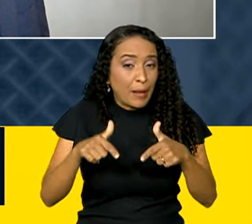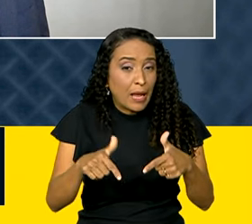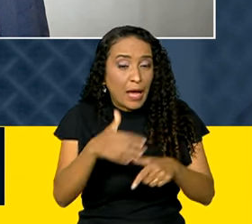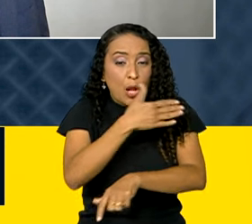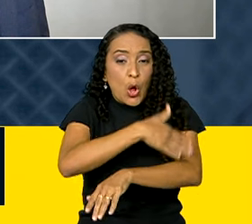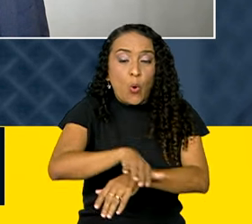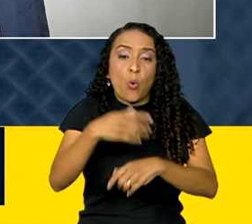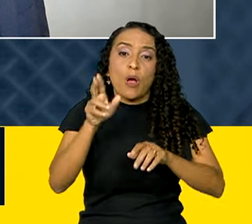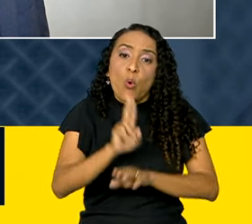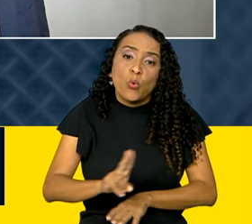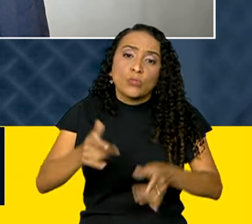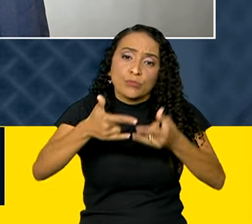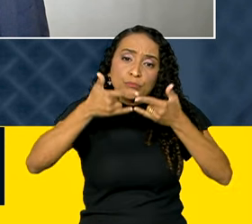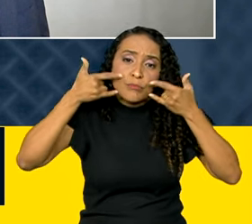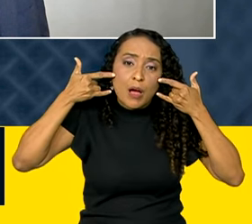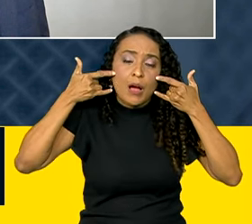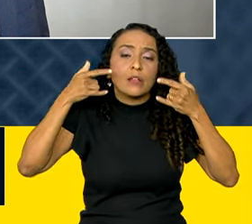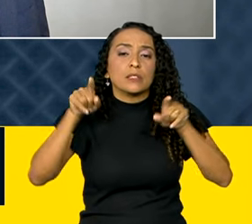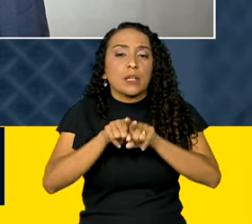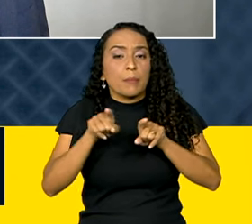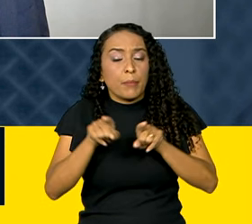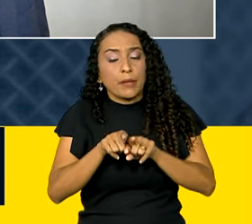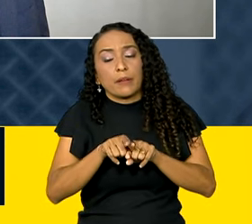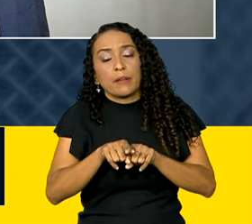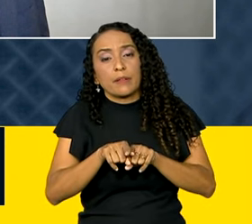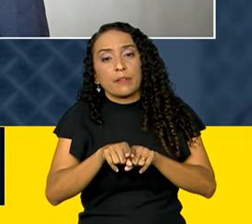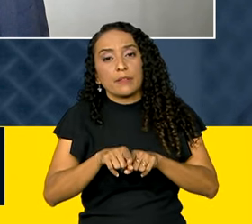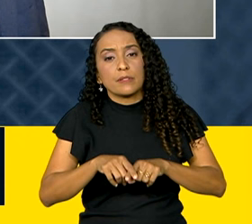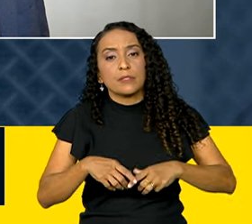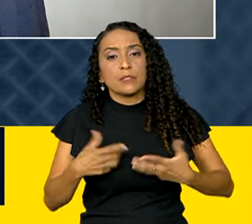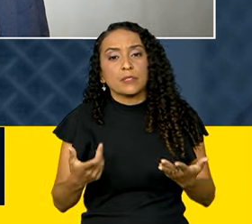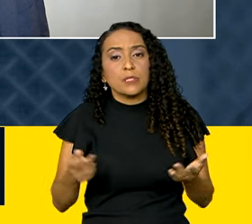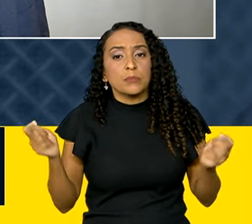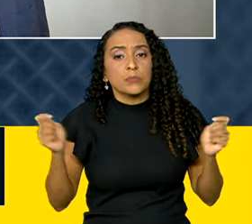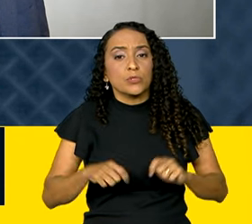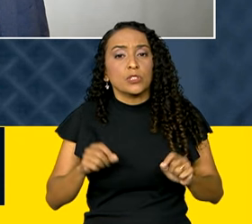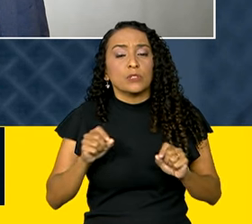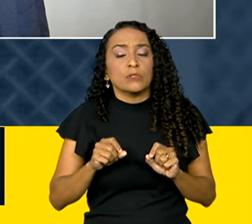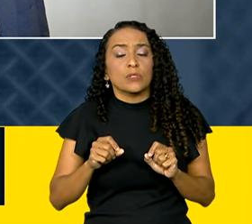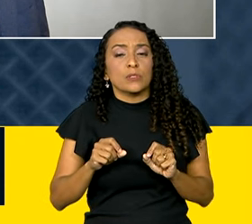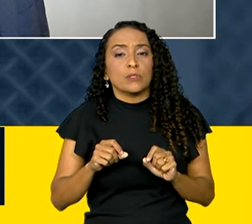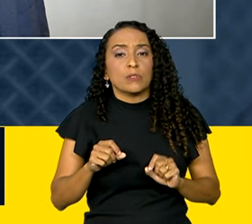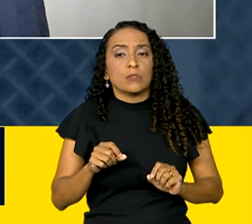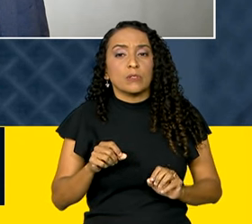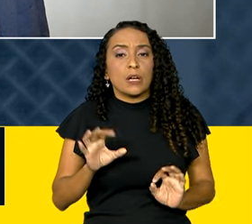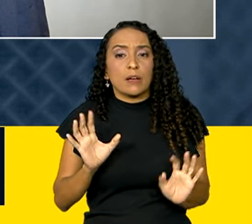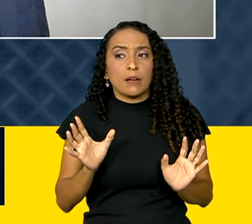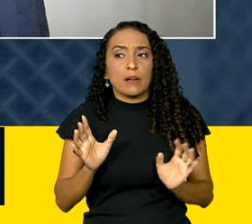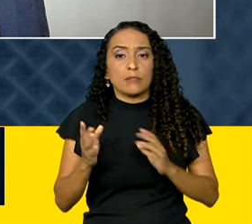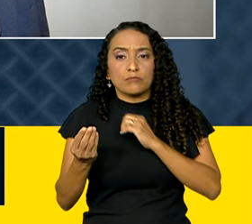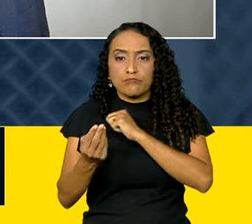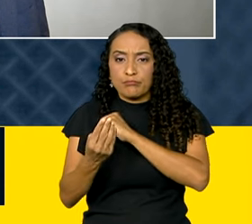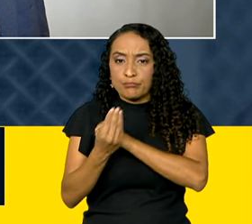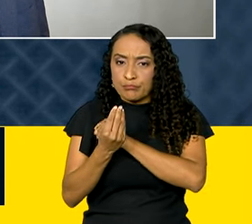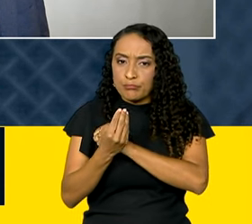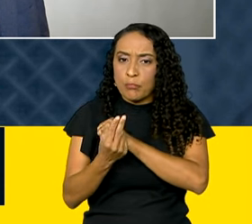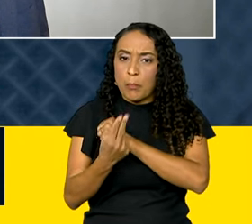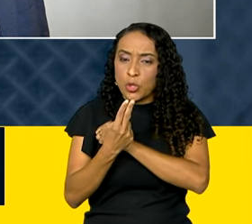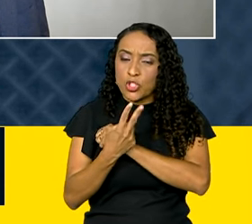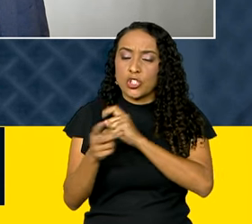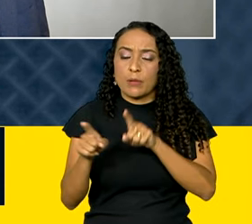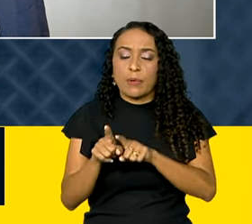usar máscara de proteção, e tem a capacidade de filtrar as partículas, então a gente orienta a